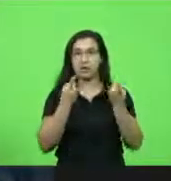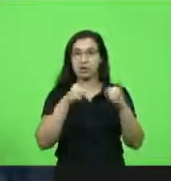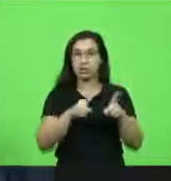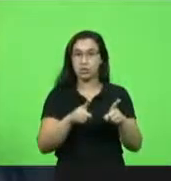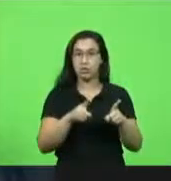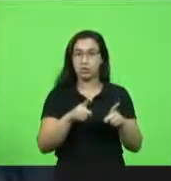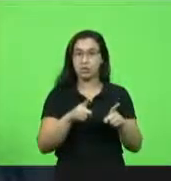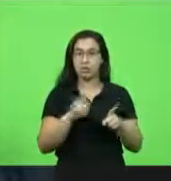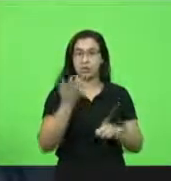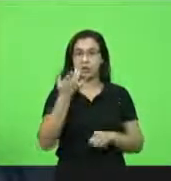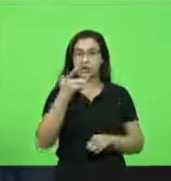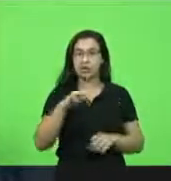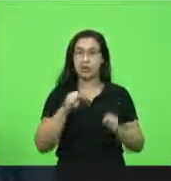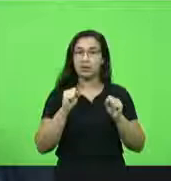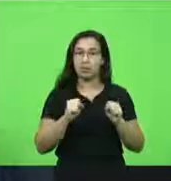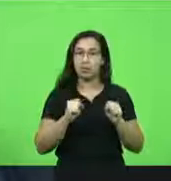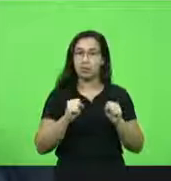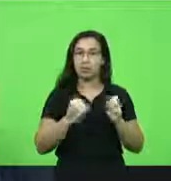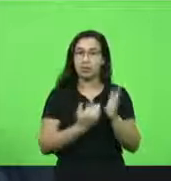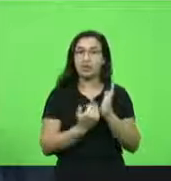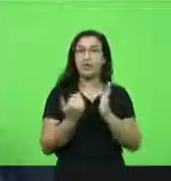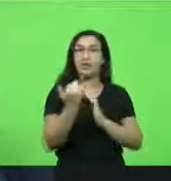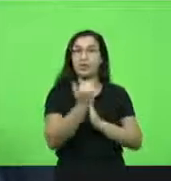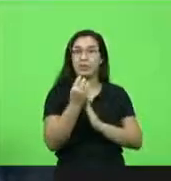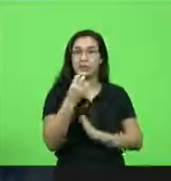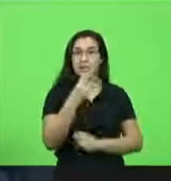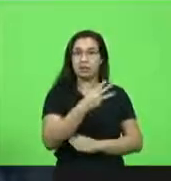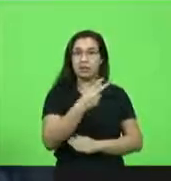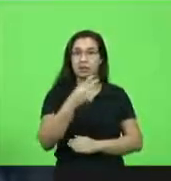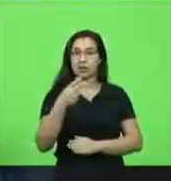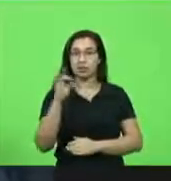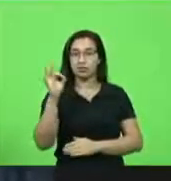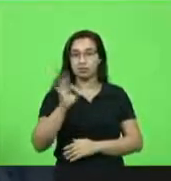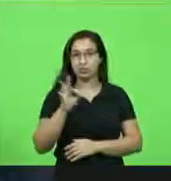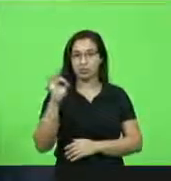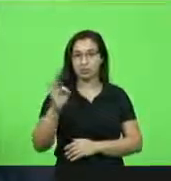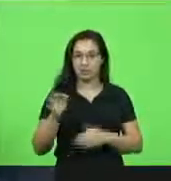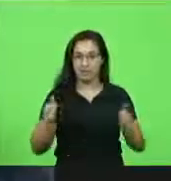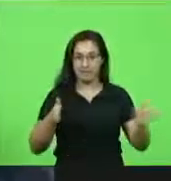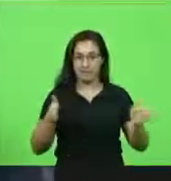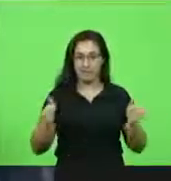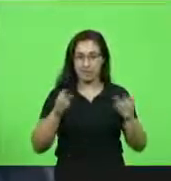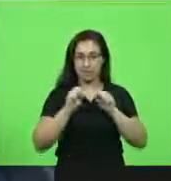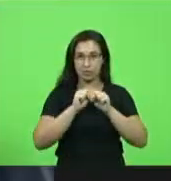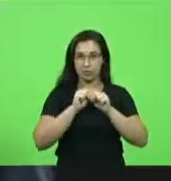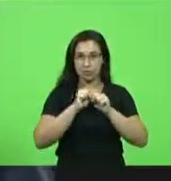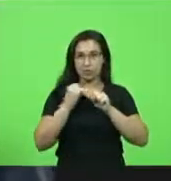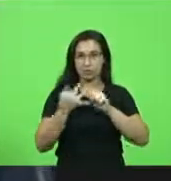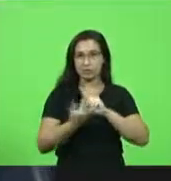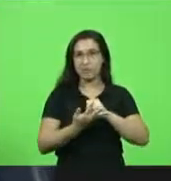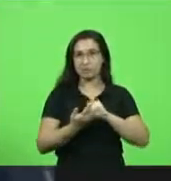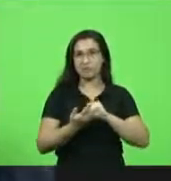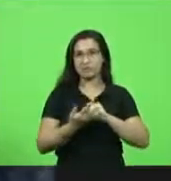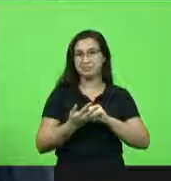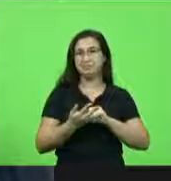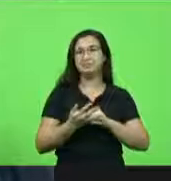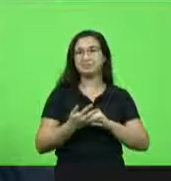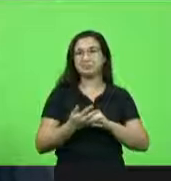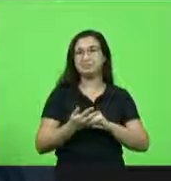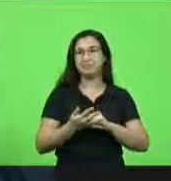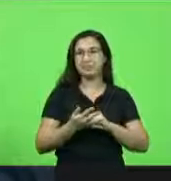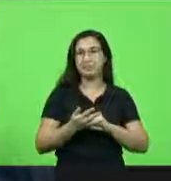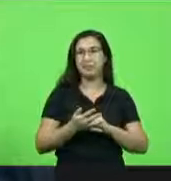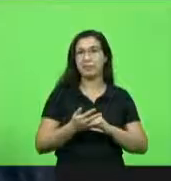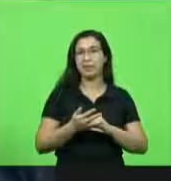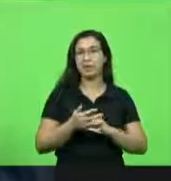crescer 32% durante a pandemia. São 85 milhões de crianças e adolescentes entre 2